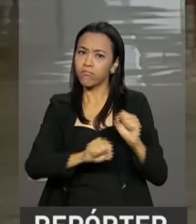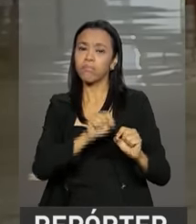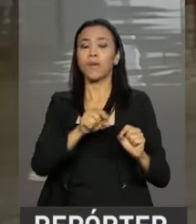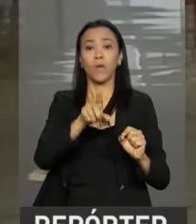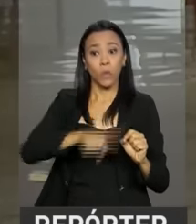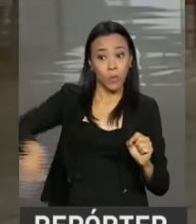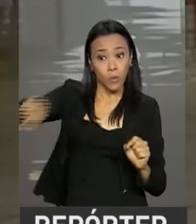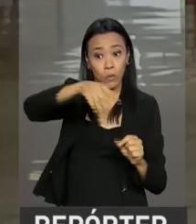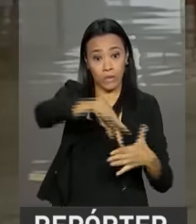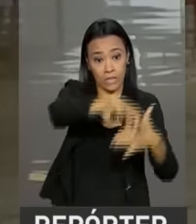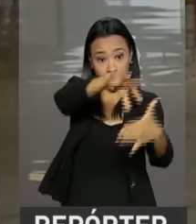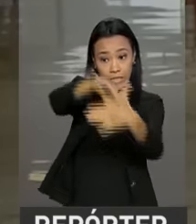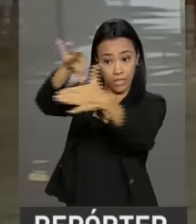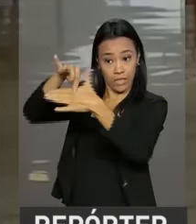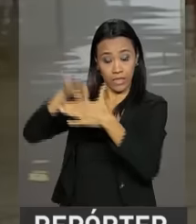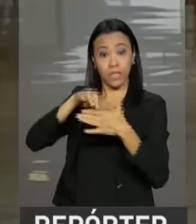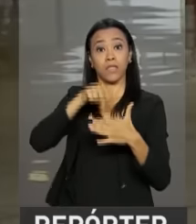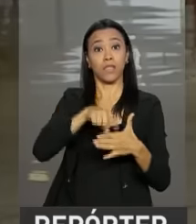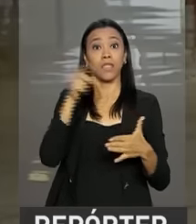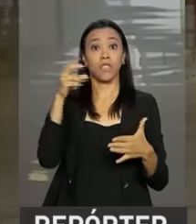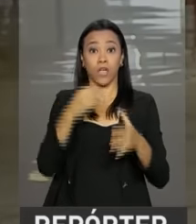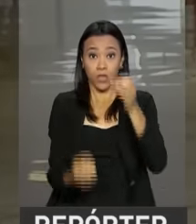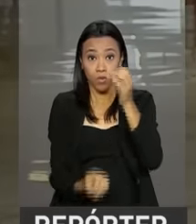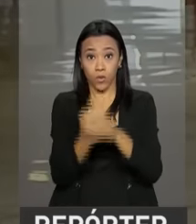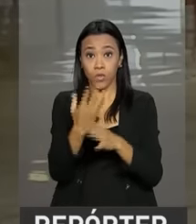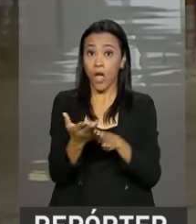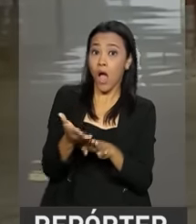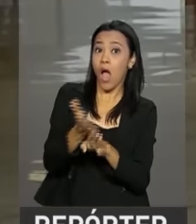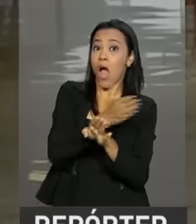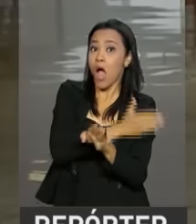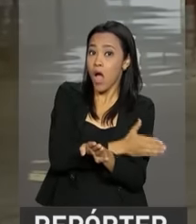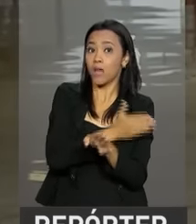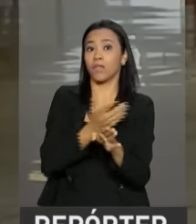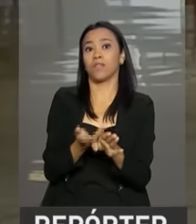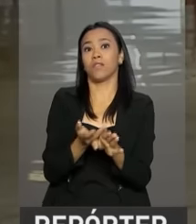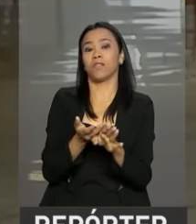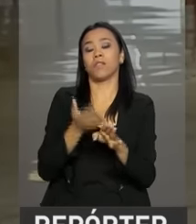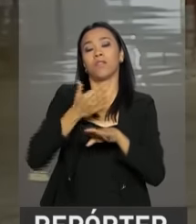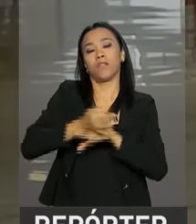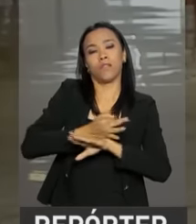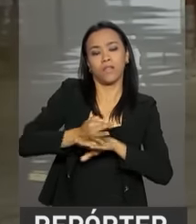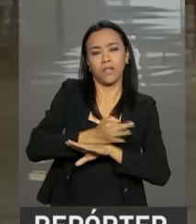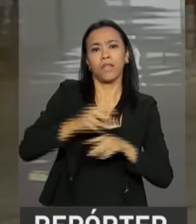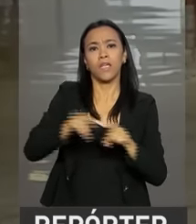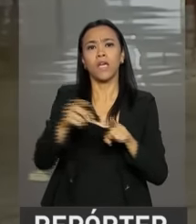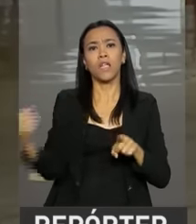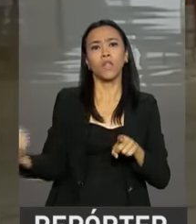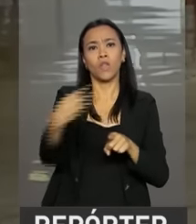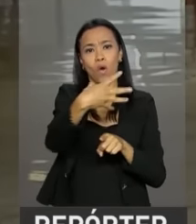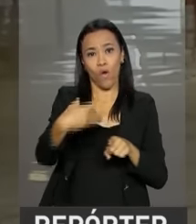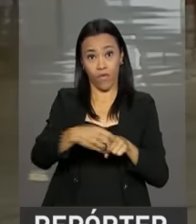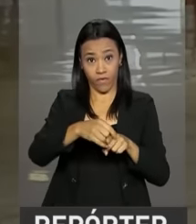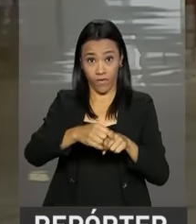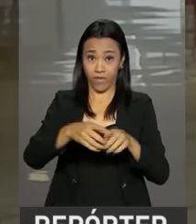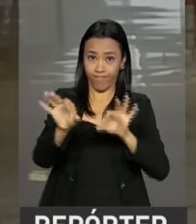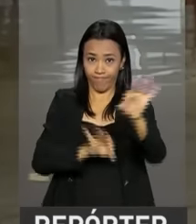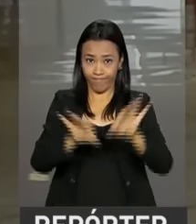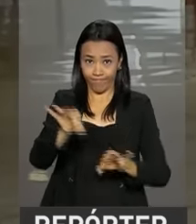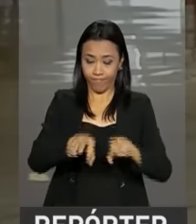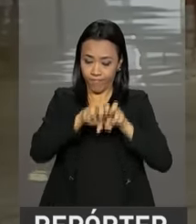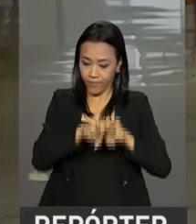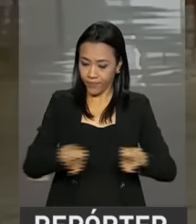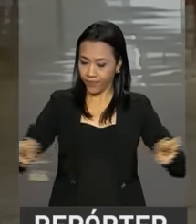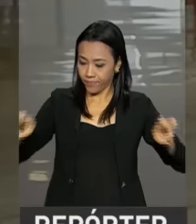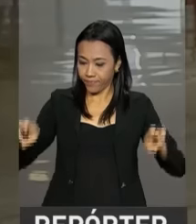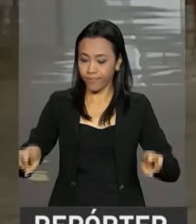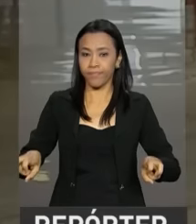acordo para que essa comissão seja instalada após o recesso parlamentar e a eleição da nova mesa diretora da câmara em fevereiro do ano que vem